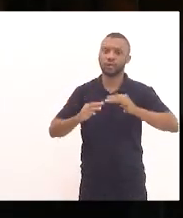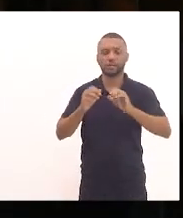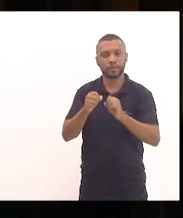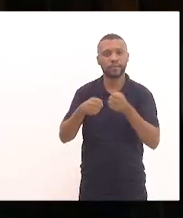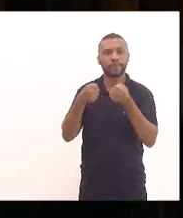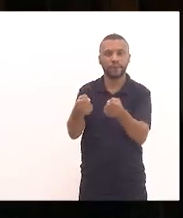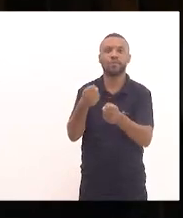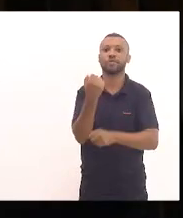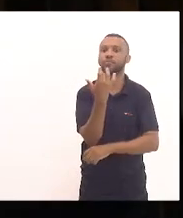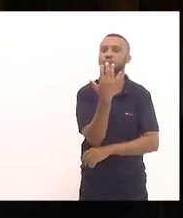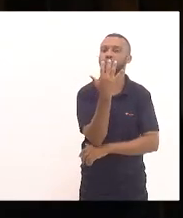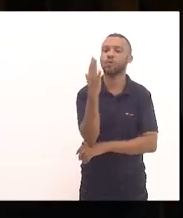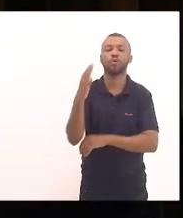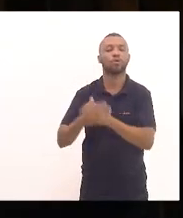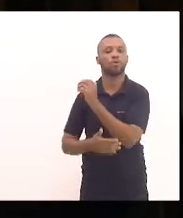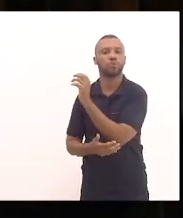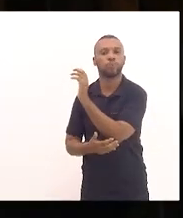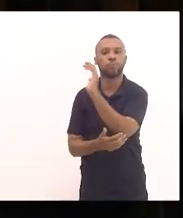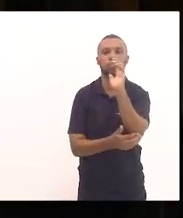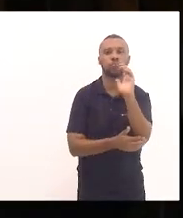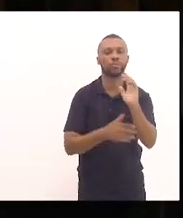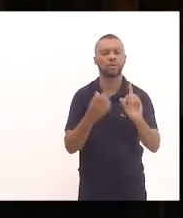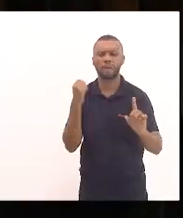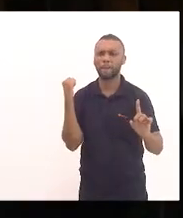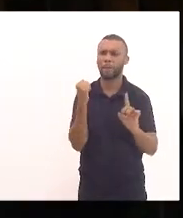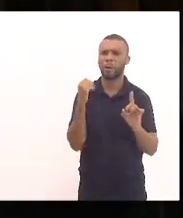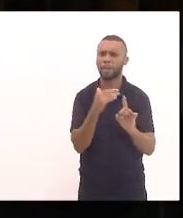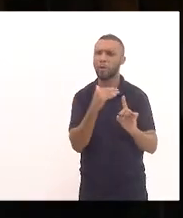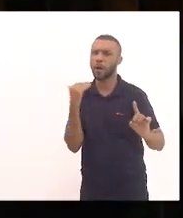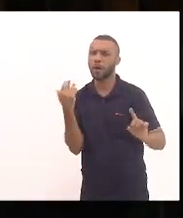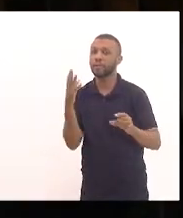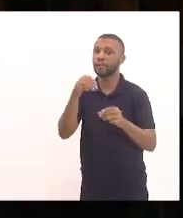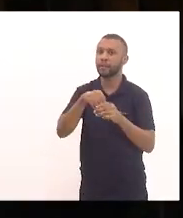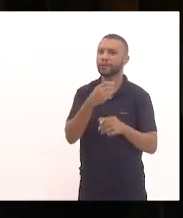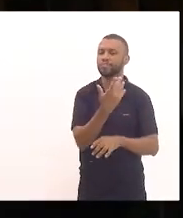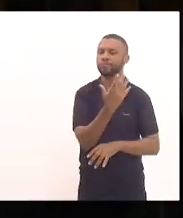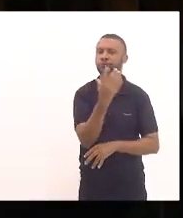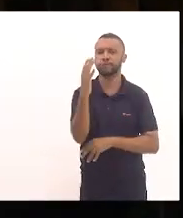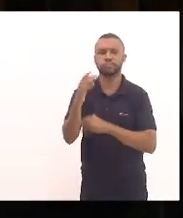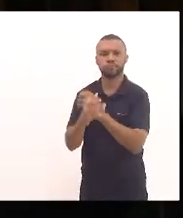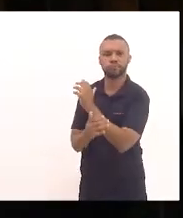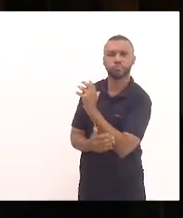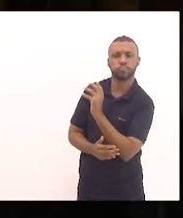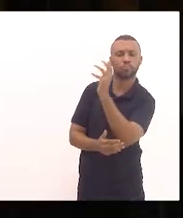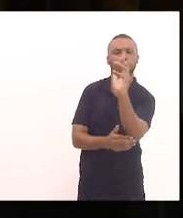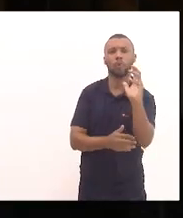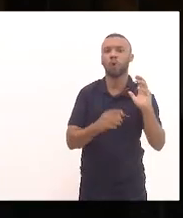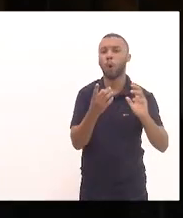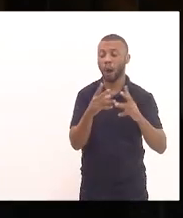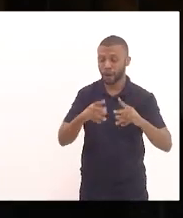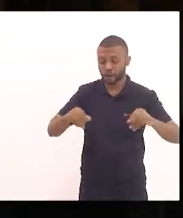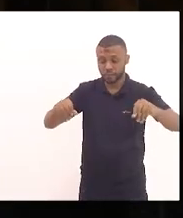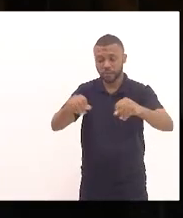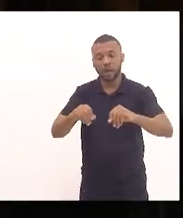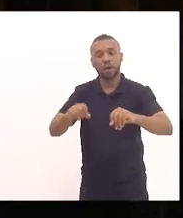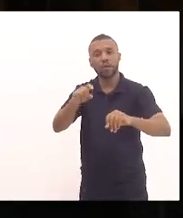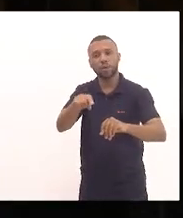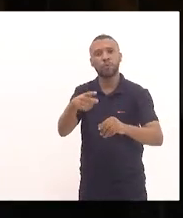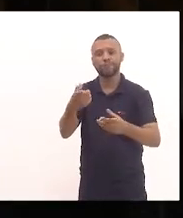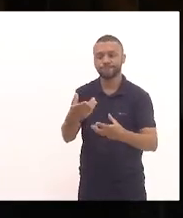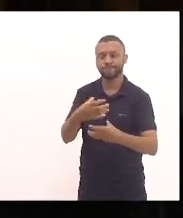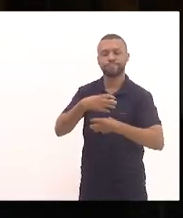Ambientalistas que estão sendo mortos dentro das florestas, ou aqueles e aquelas que defendem a terra como bem de